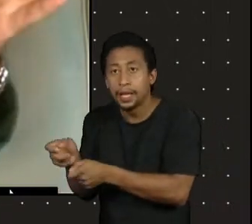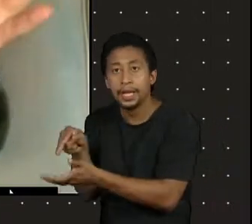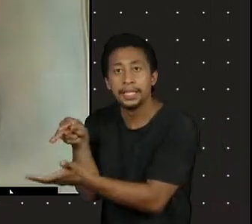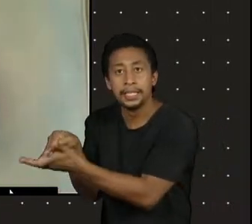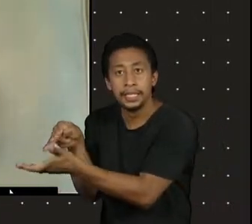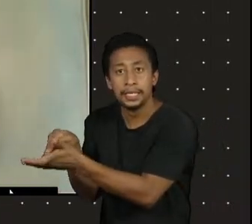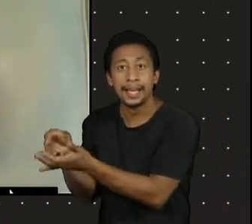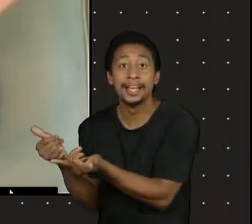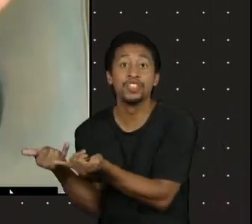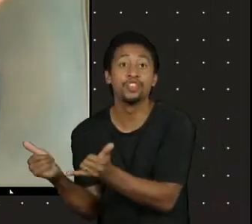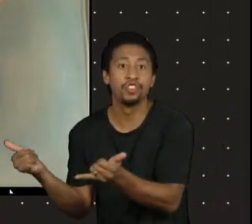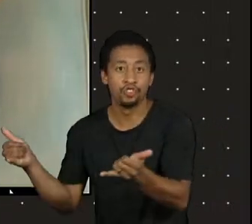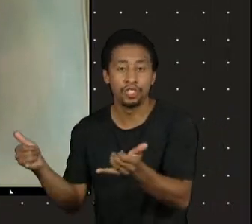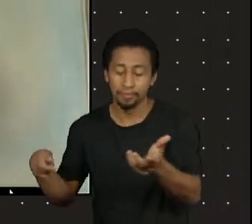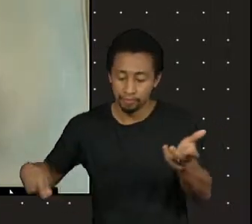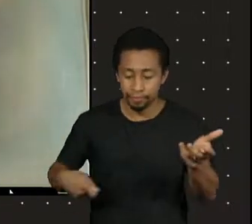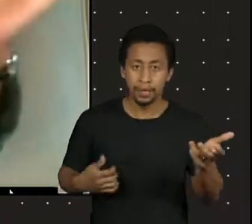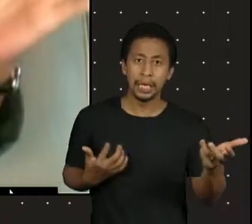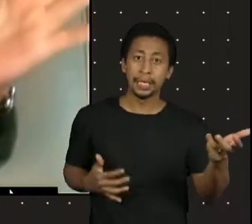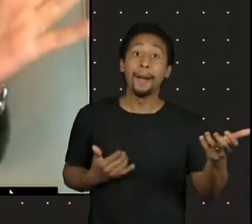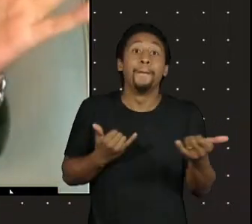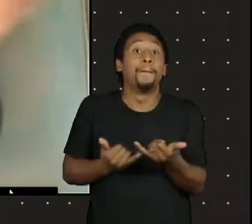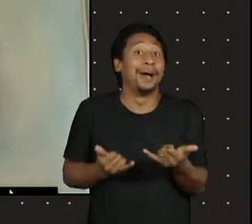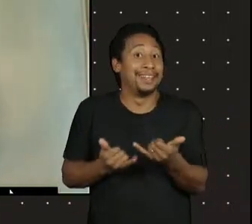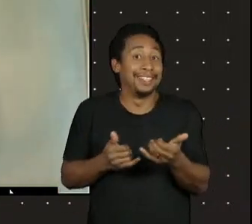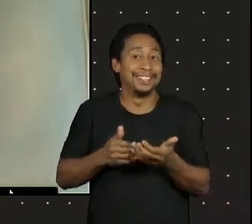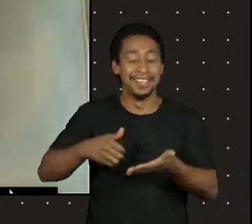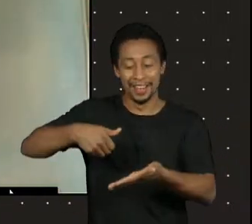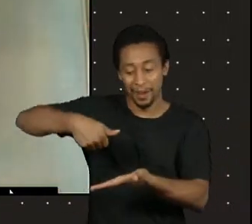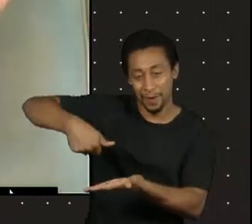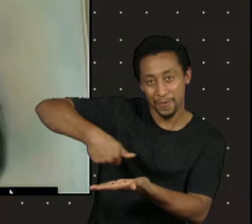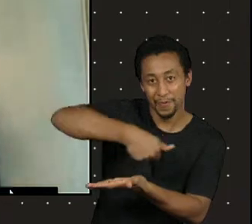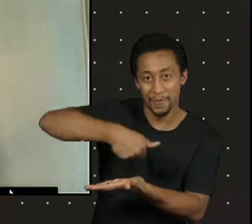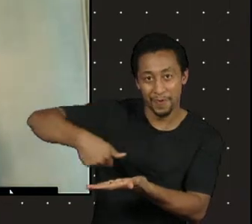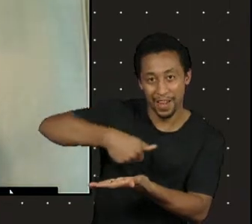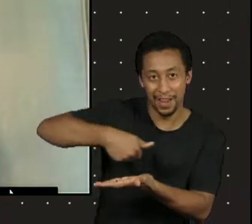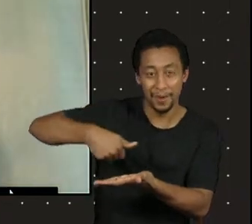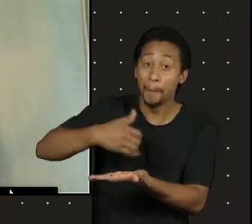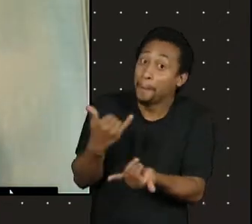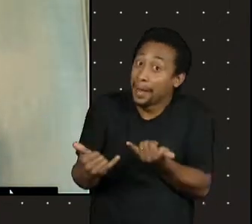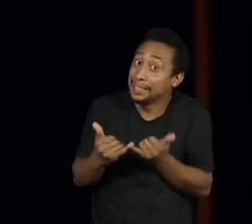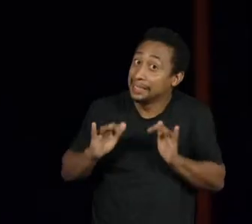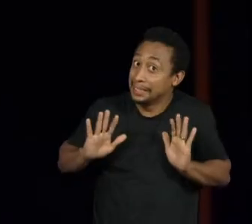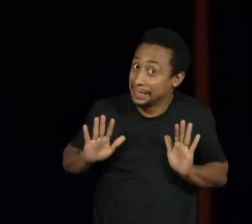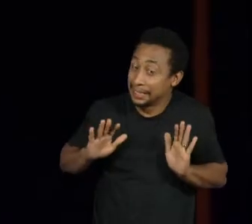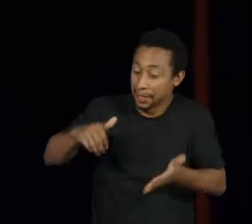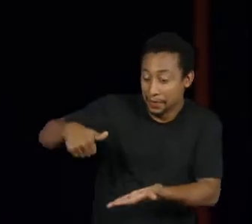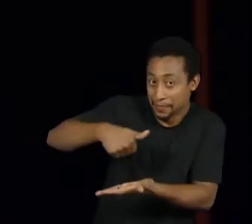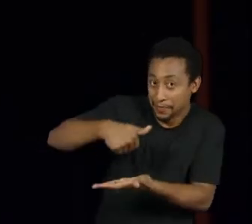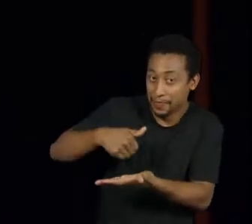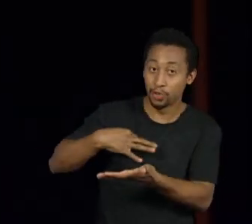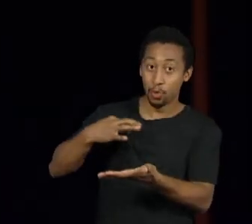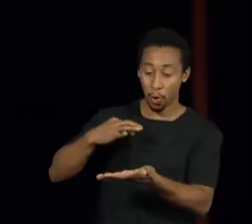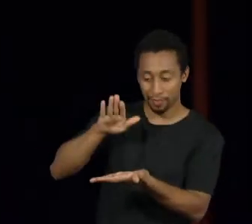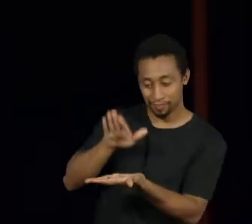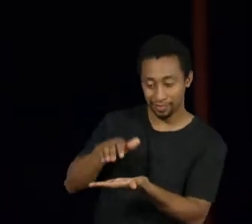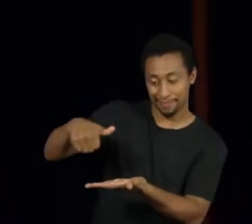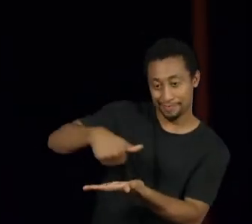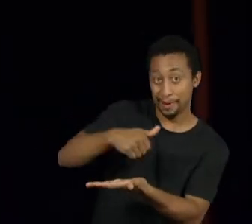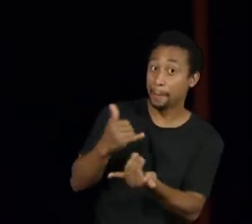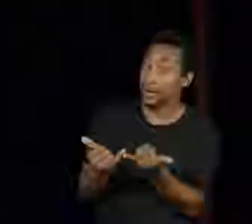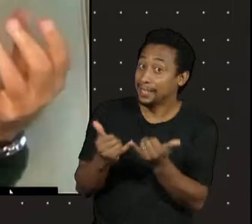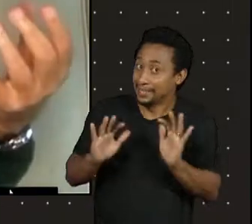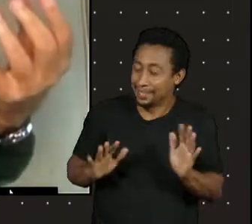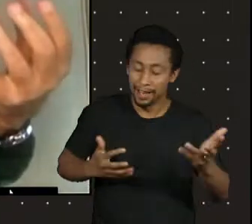mais parecia um ferro elétrico do que um amplificador, de tão pequenininho. E a gente tocava e suava